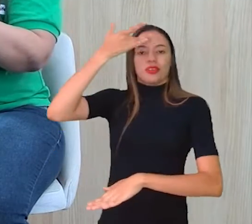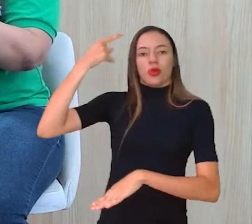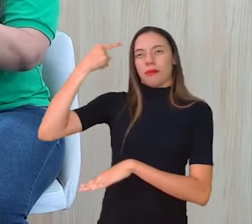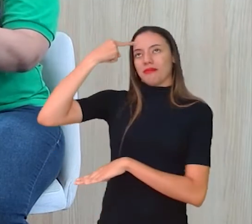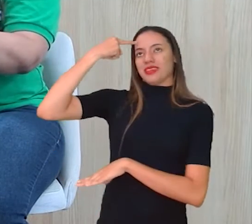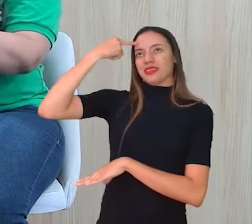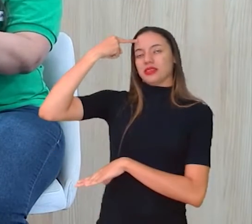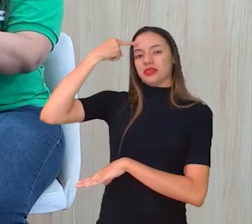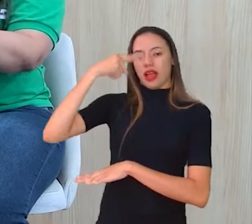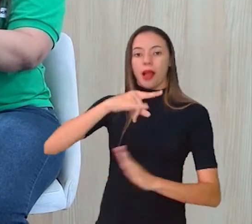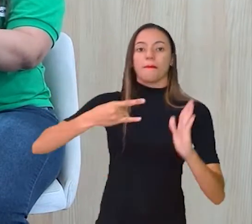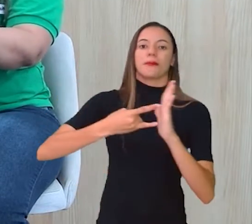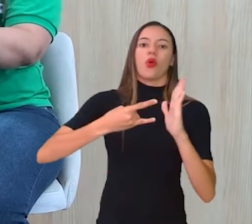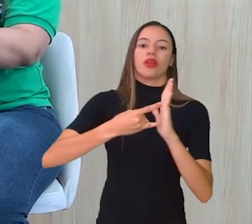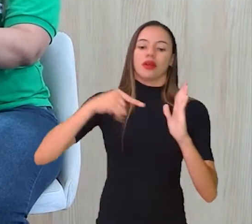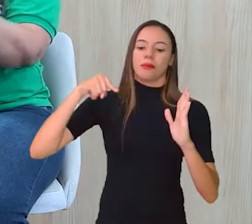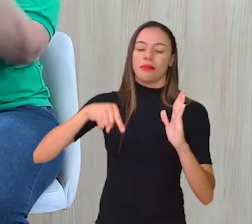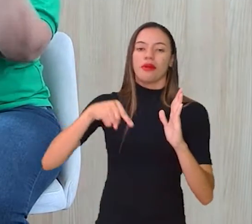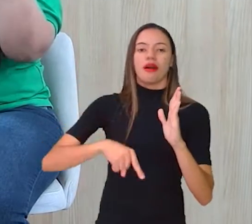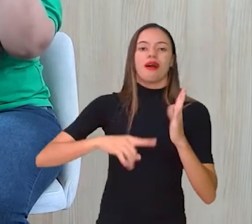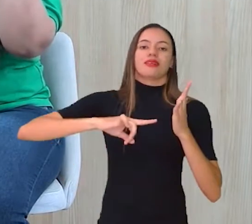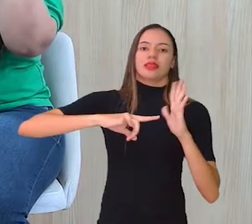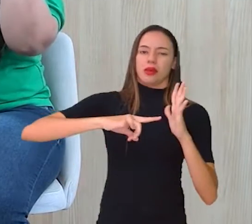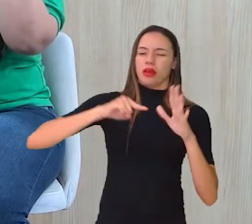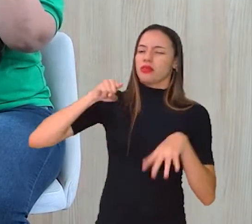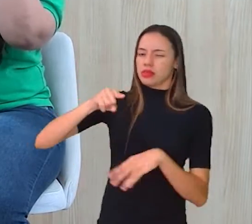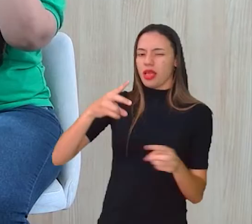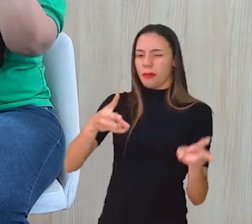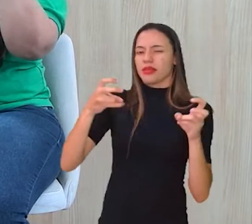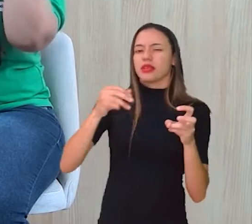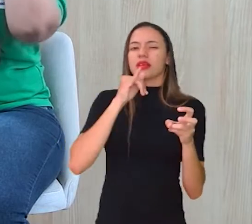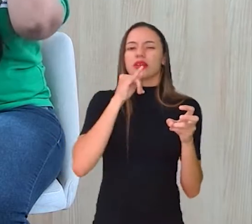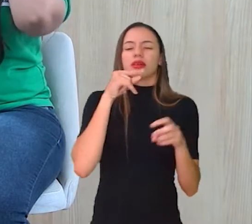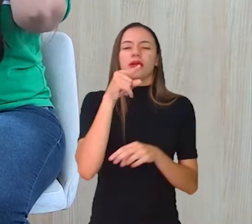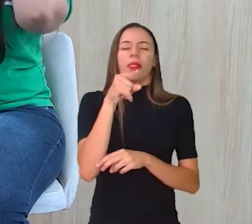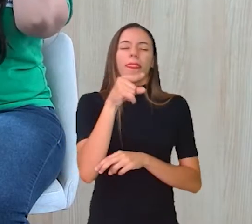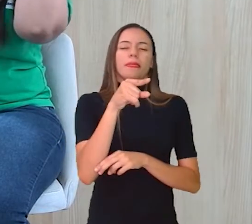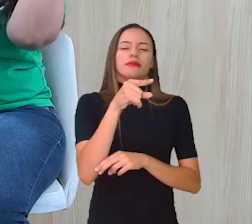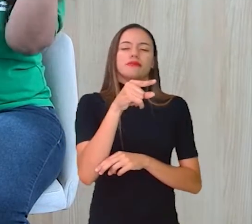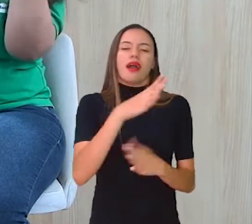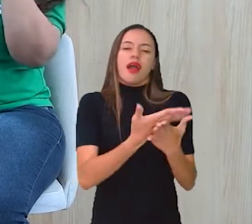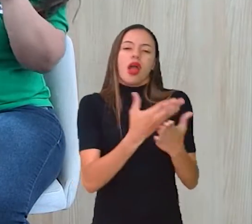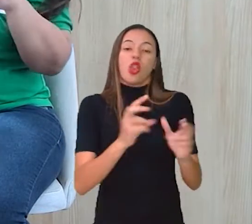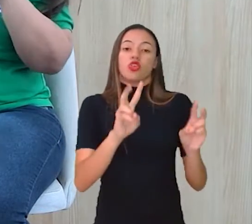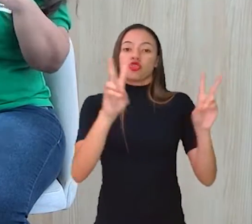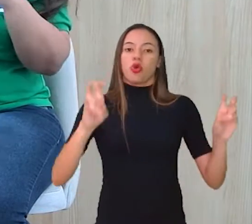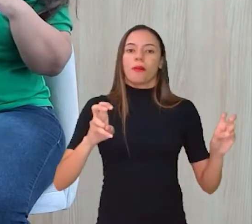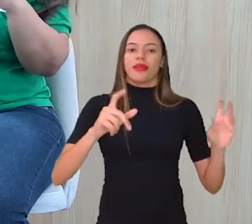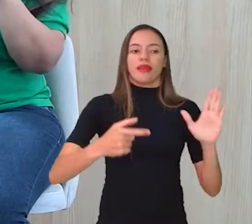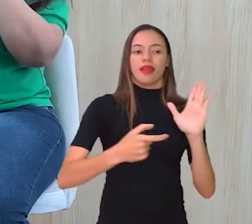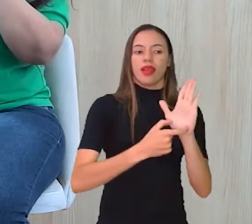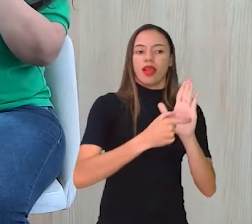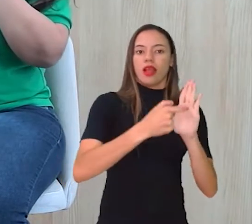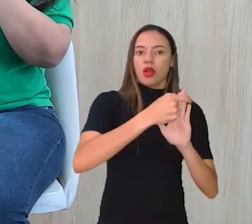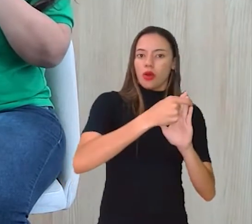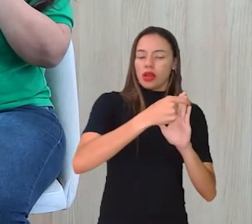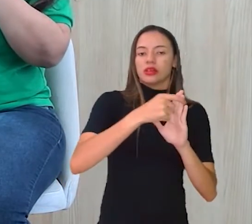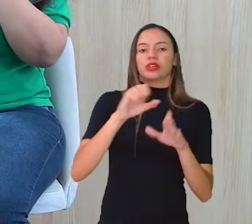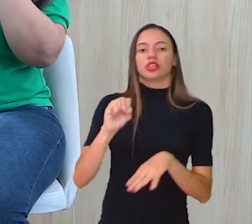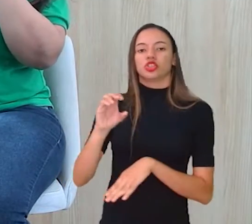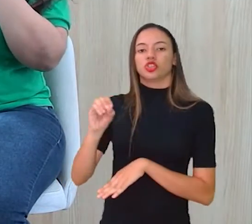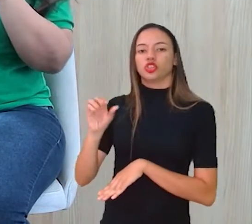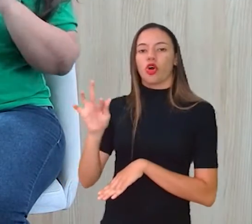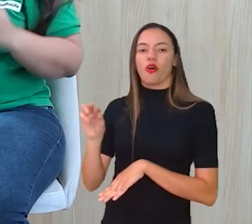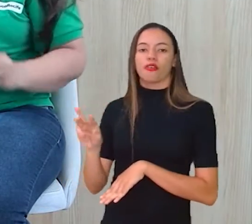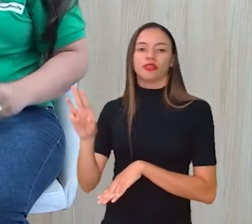precisou programar a máquina. Você viu, né, na aula de hardware aí, de software, você está pensando nisso. Sempre pensa